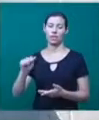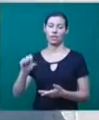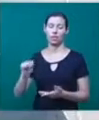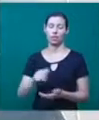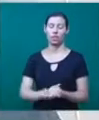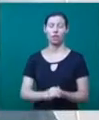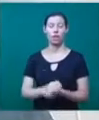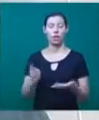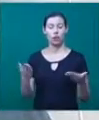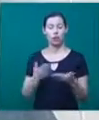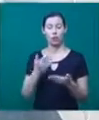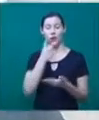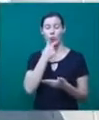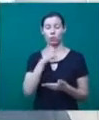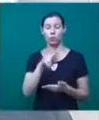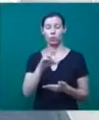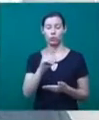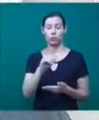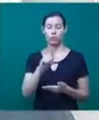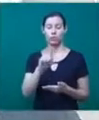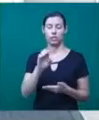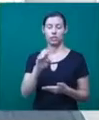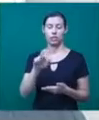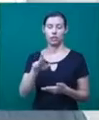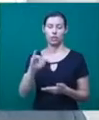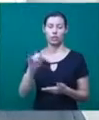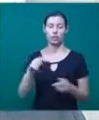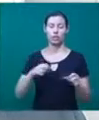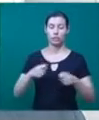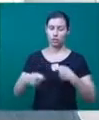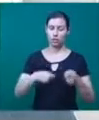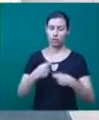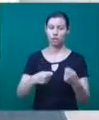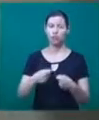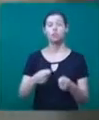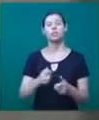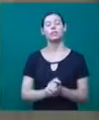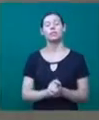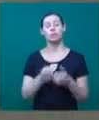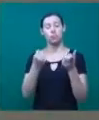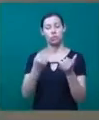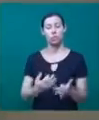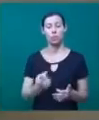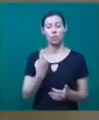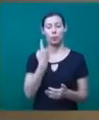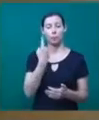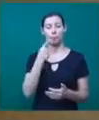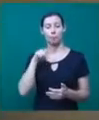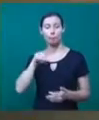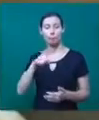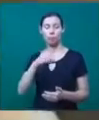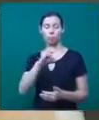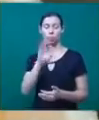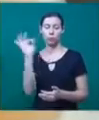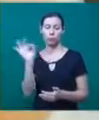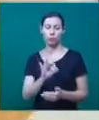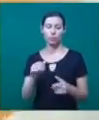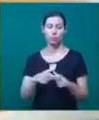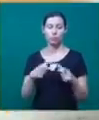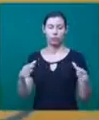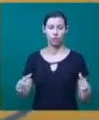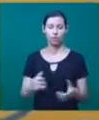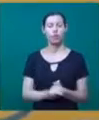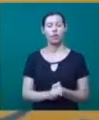tempo. E a cada ano a indústria cresce aproximadamente 35%. Esta máquina quebra 4.500 ovos por